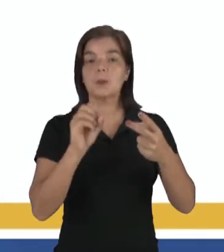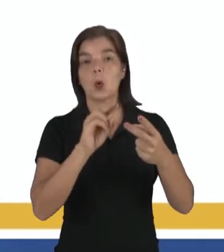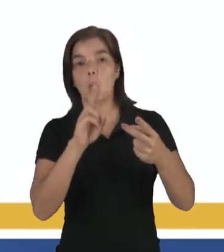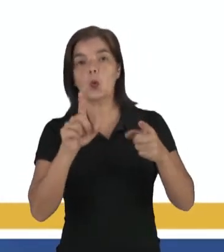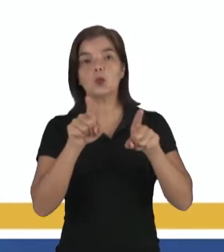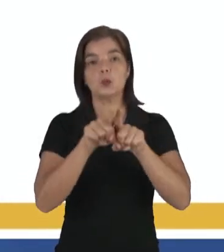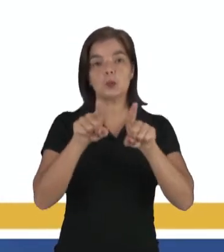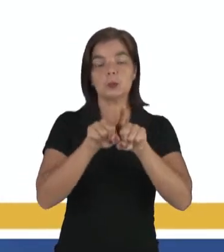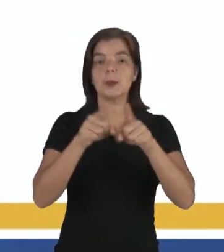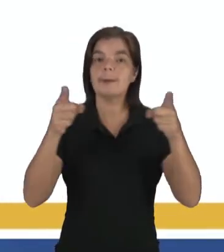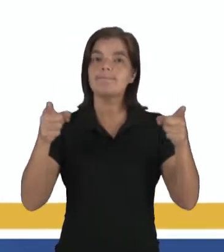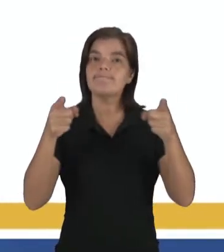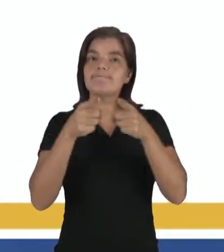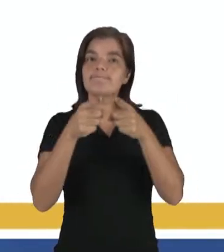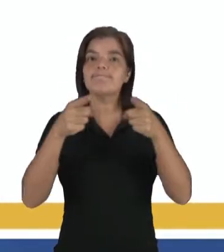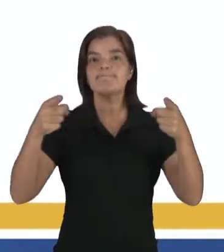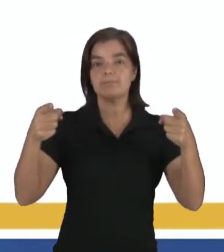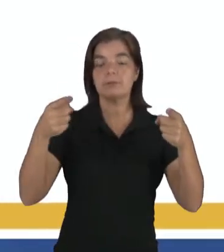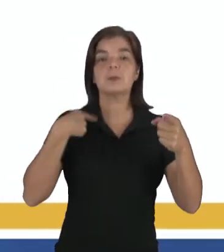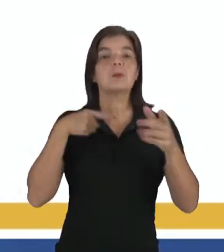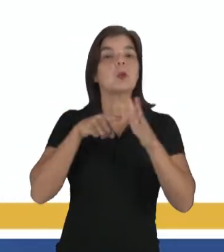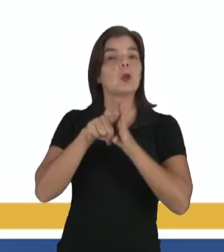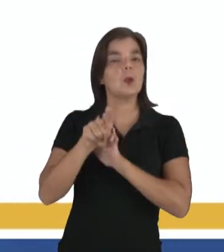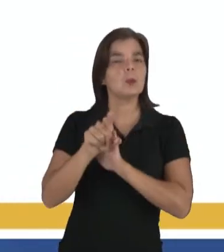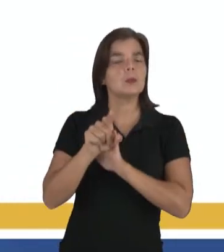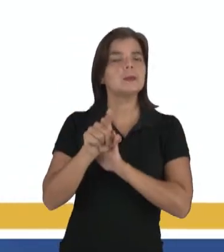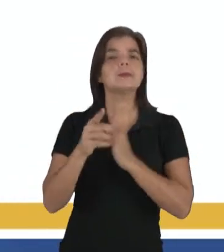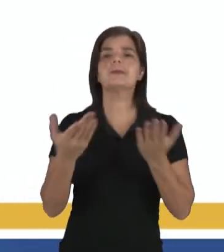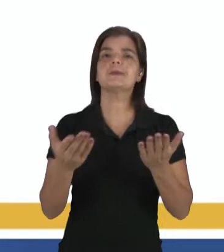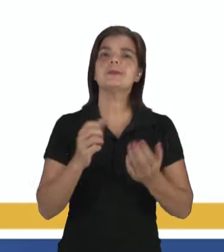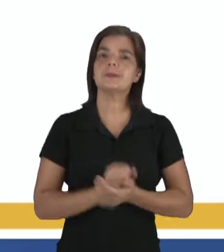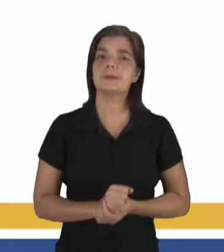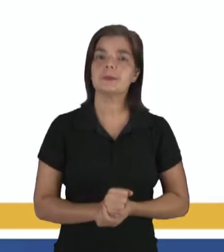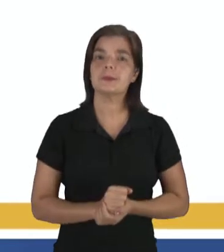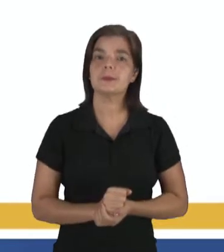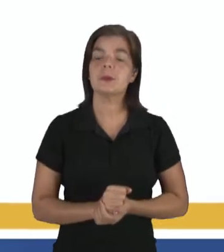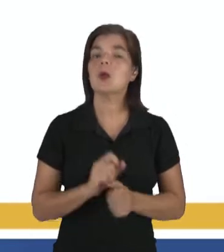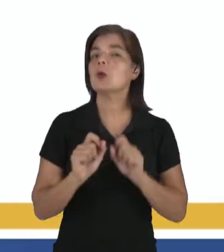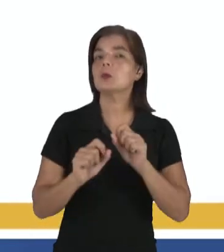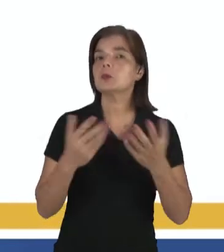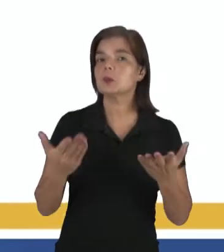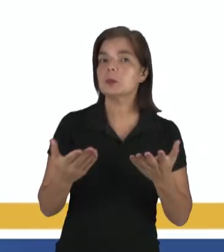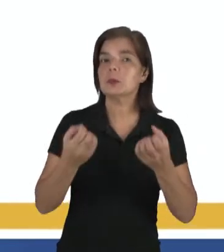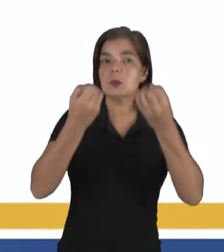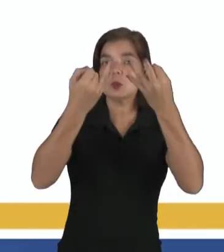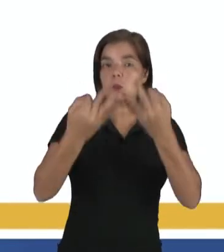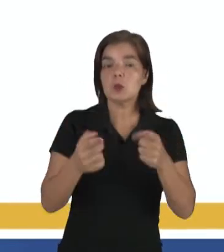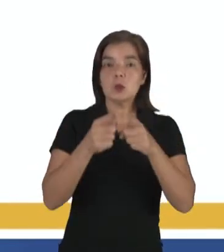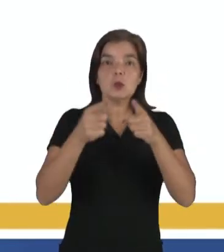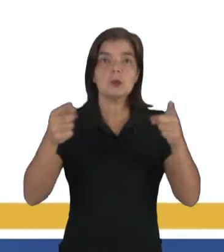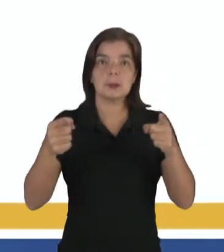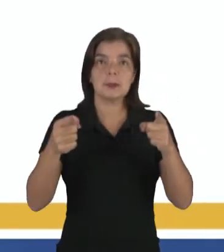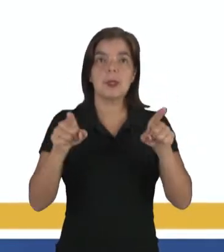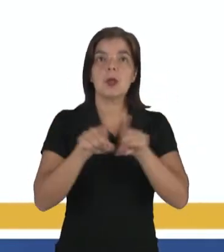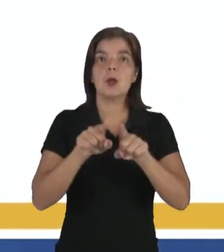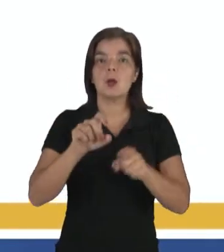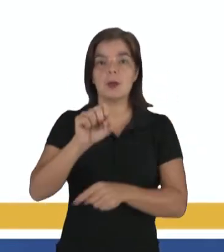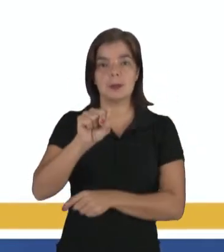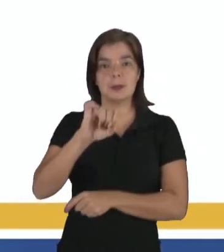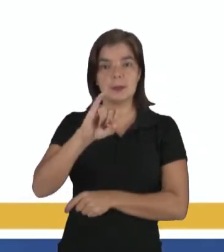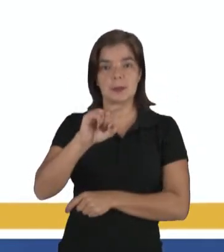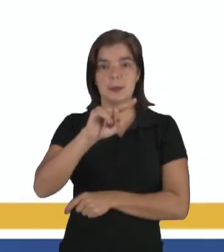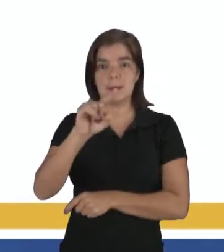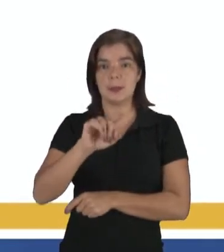ou dois tamanhos né vamos dizer assim a pergunta que nós falo falando a pergunta que mais fazemos para falar sobre tamanho sais